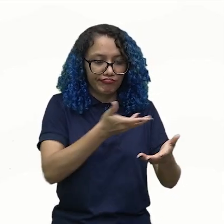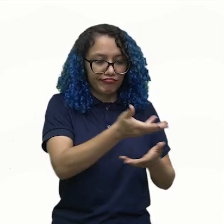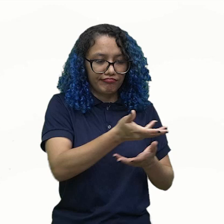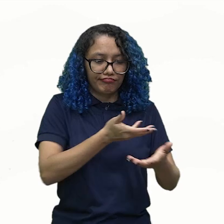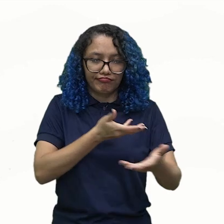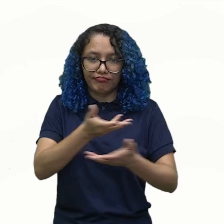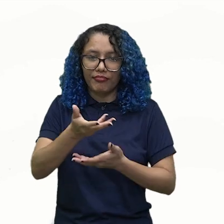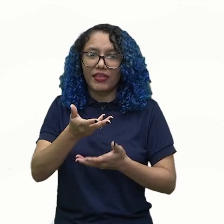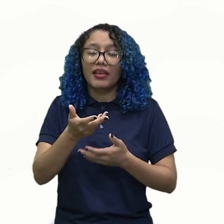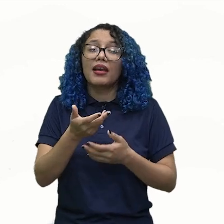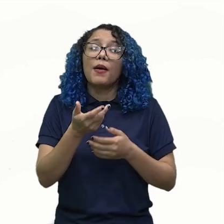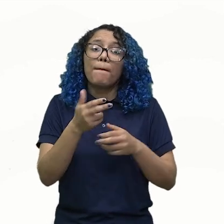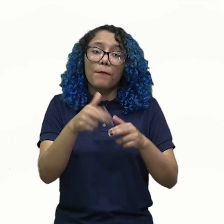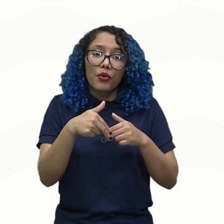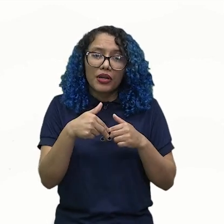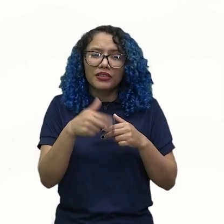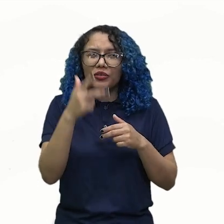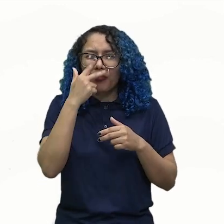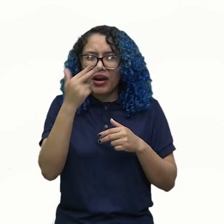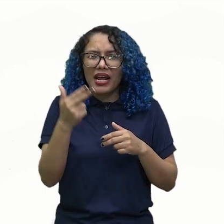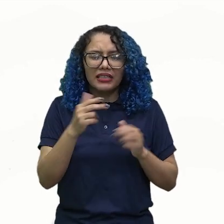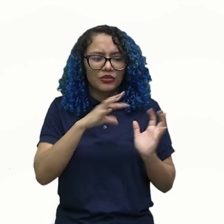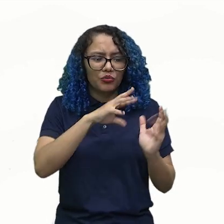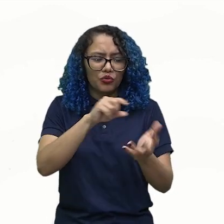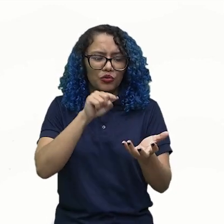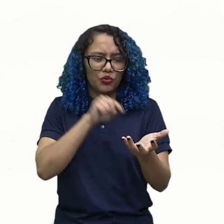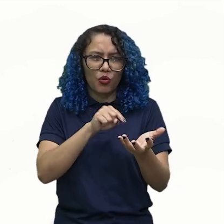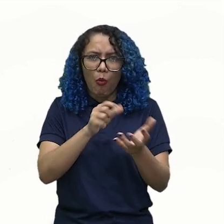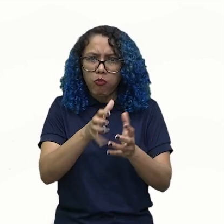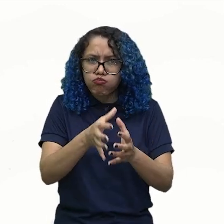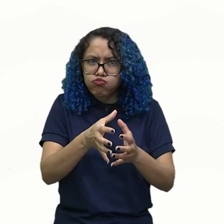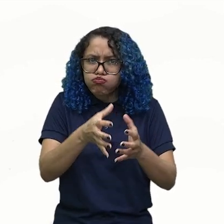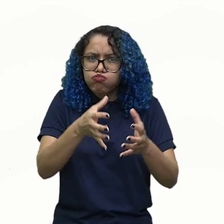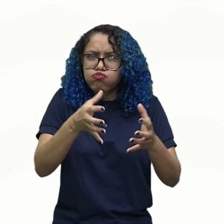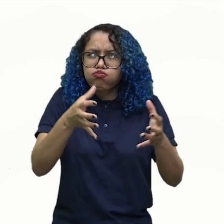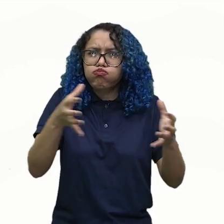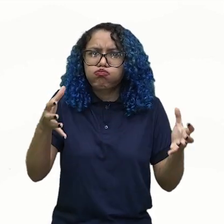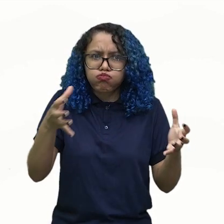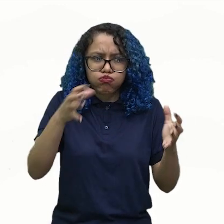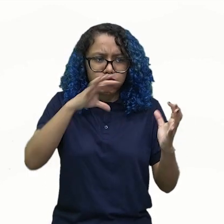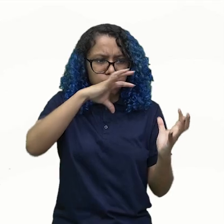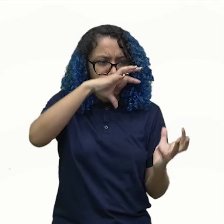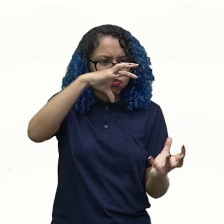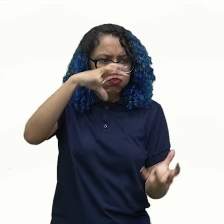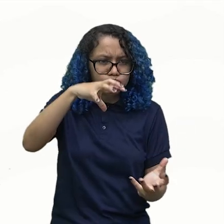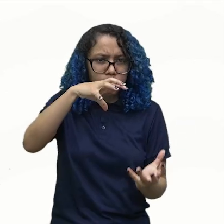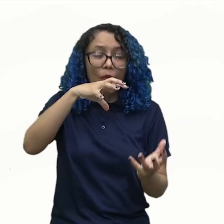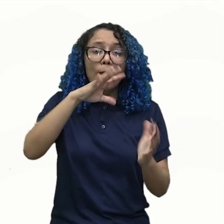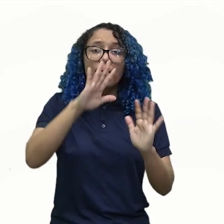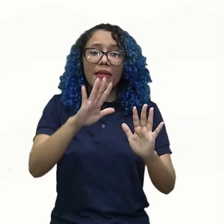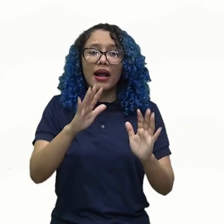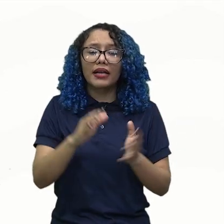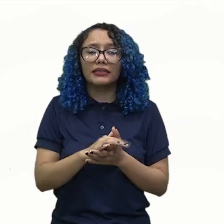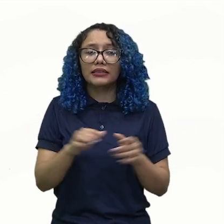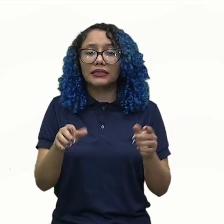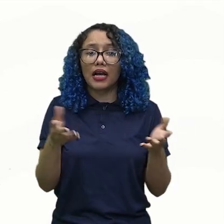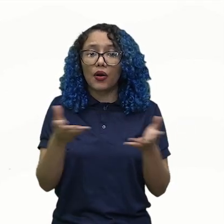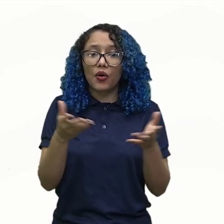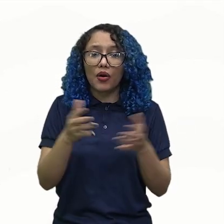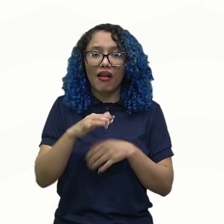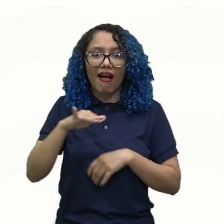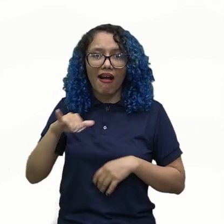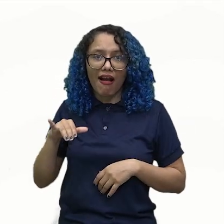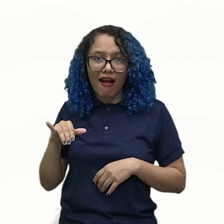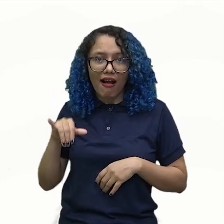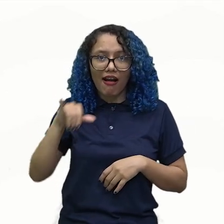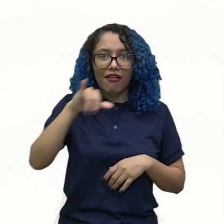isso passa a ideia para a gente de que o mundo era muito grande, né. Na atualidade, a gente tem os aviões a jatos, né,